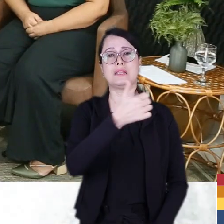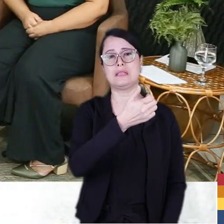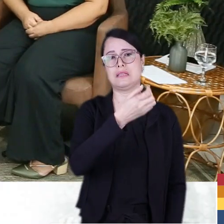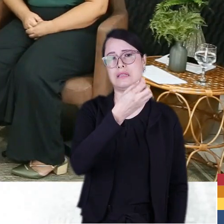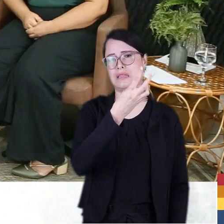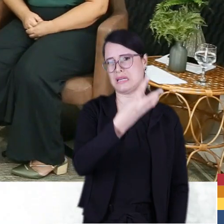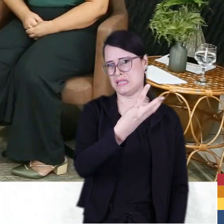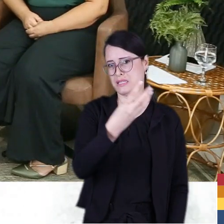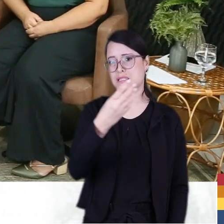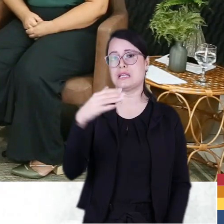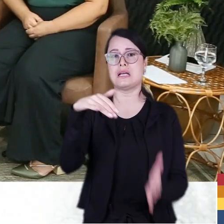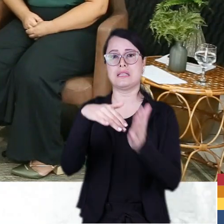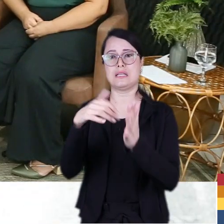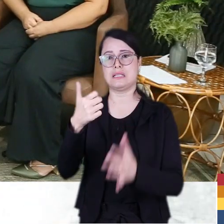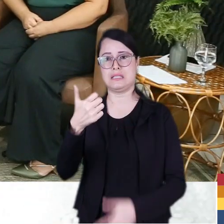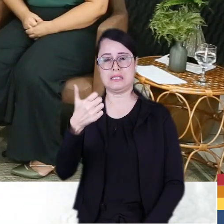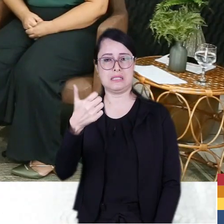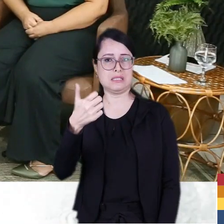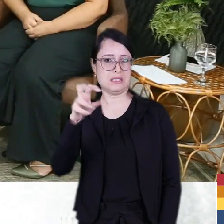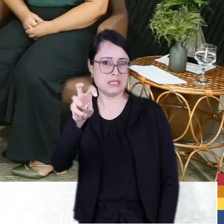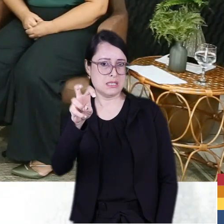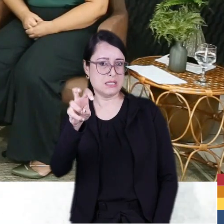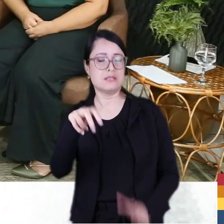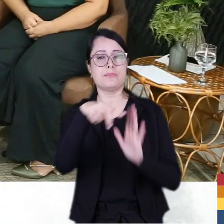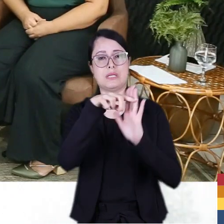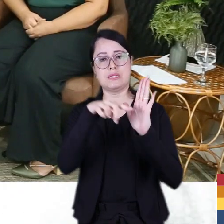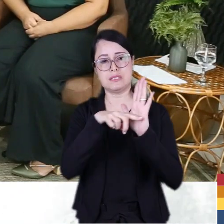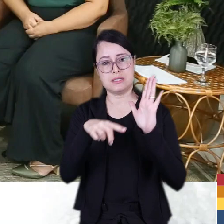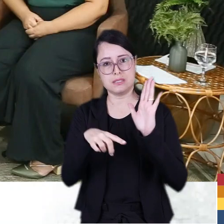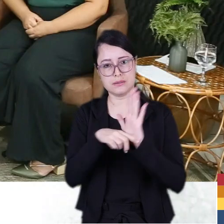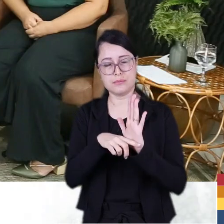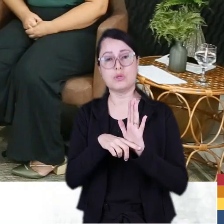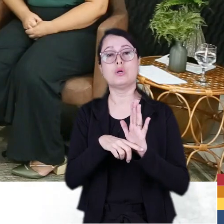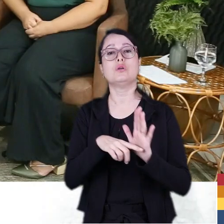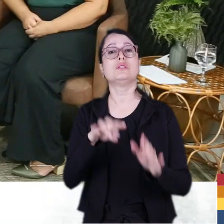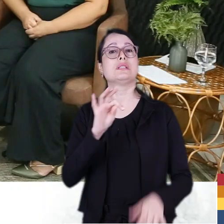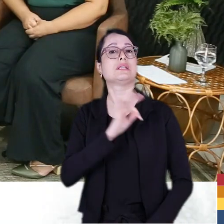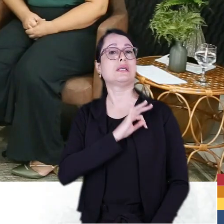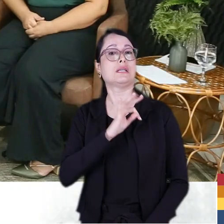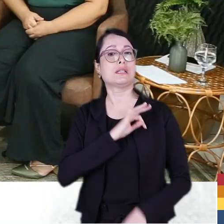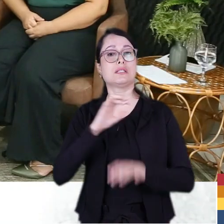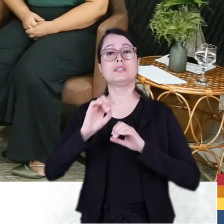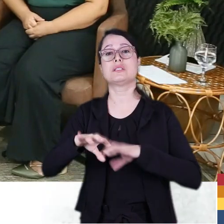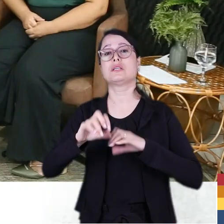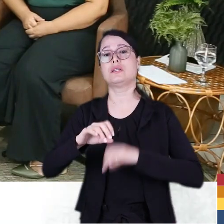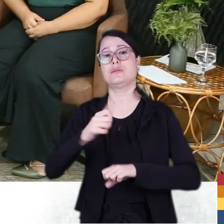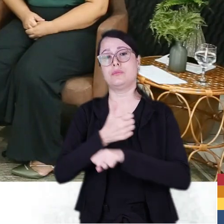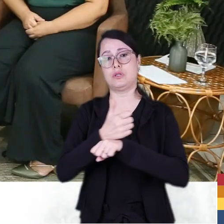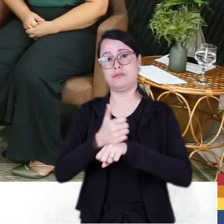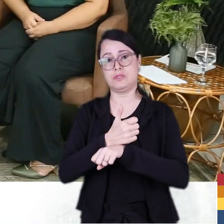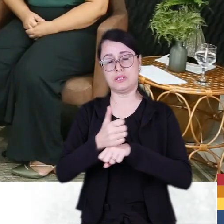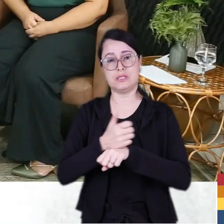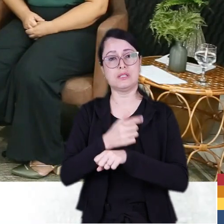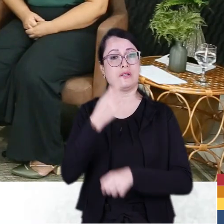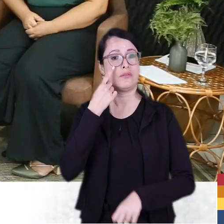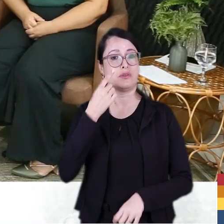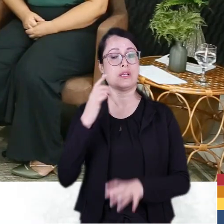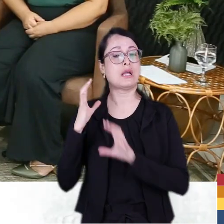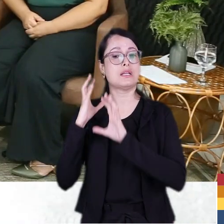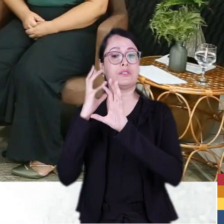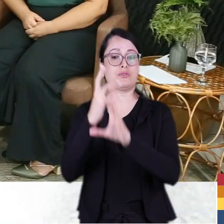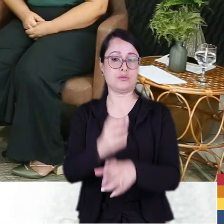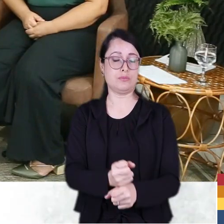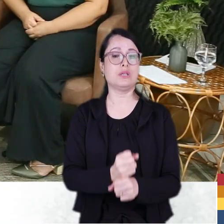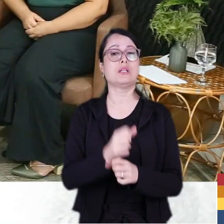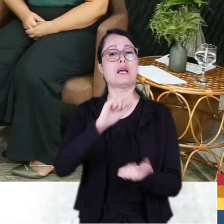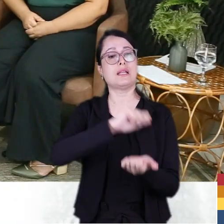o quinto itinerário bom no nosso documento curricular ele traz cerca de 13 a 15